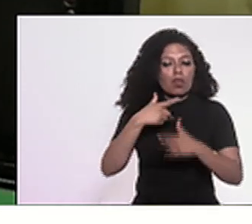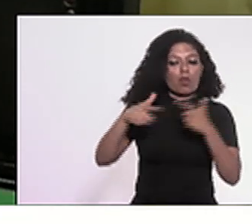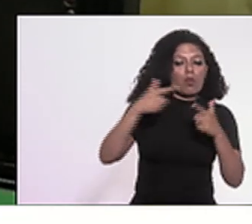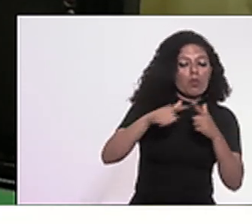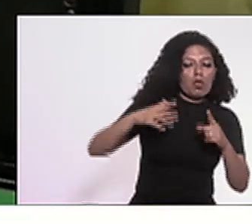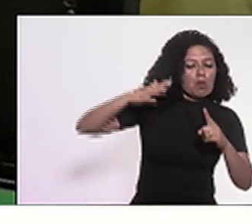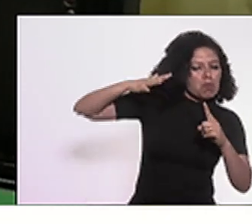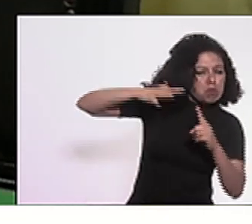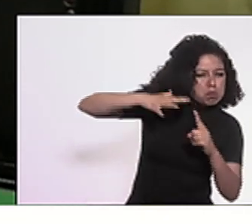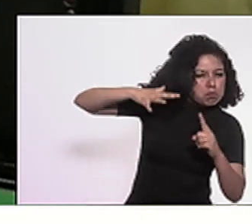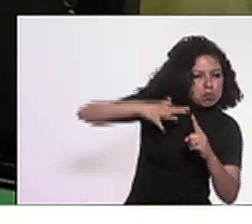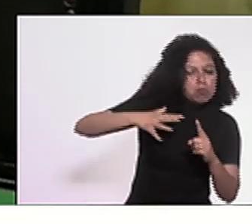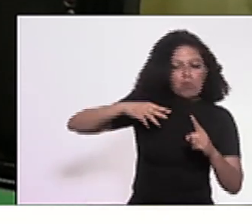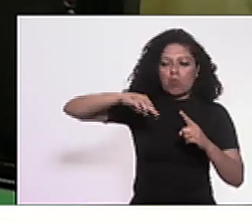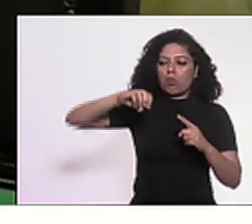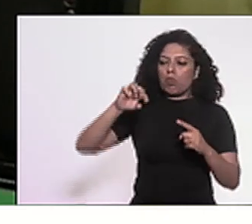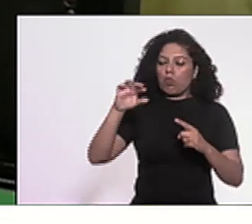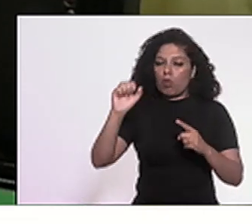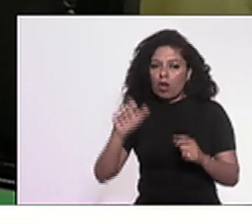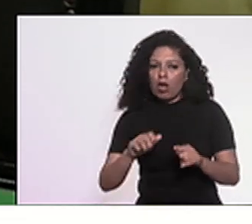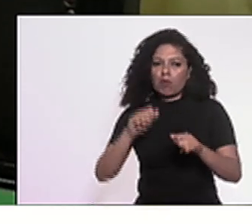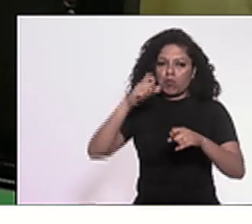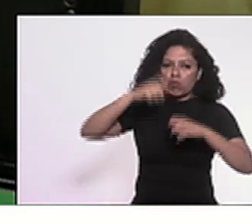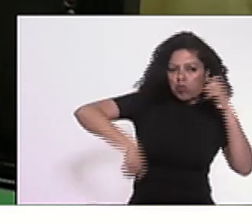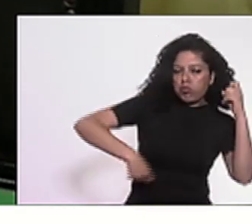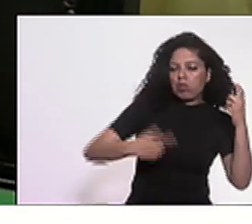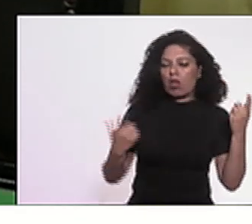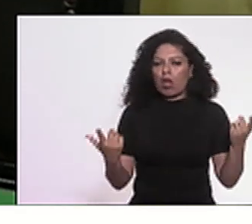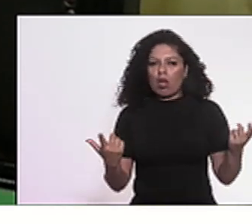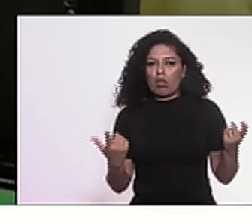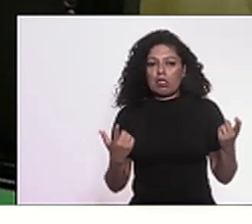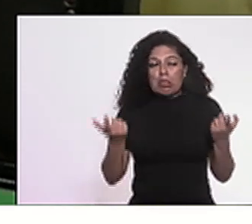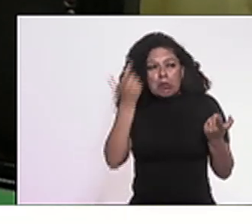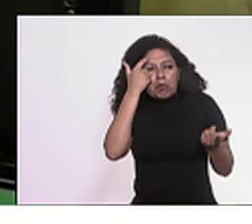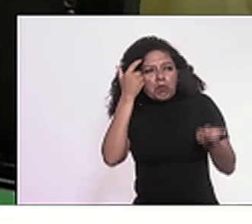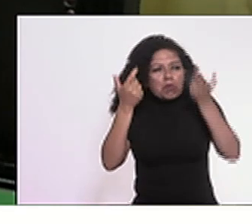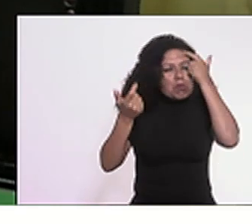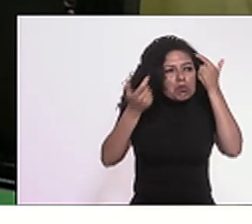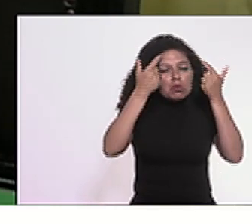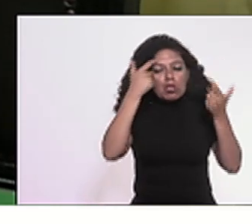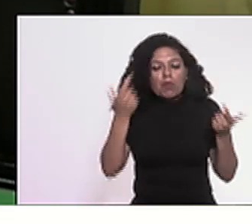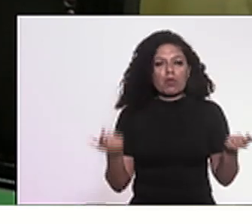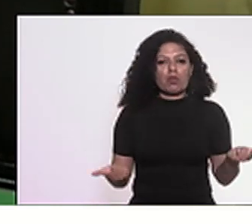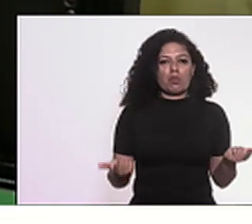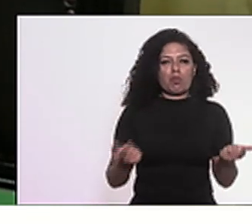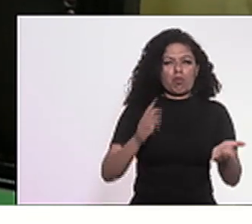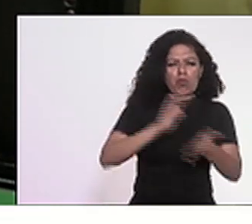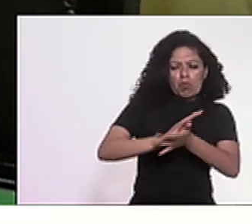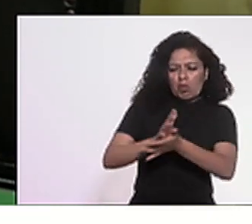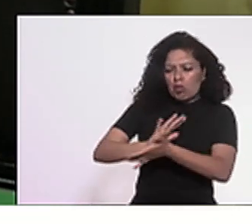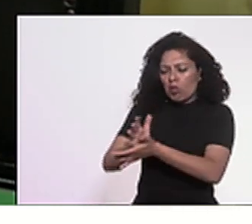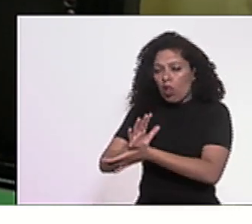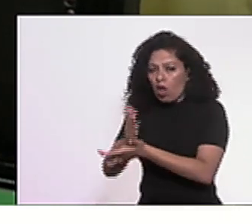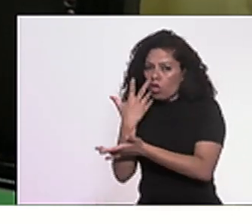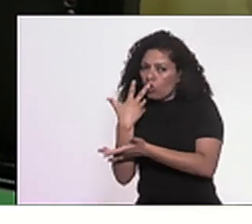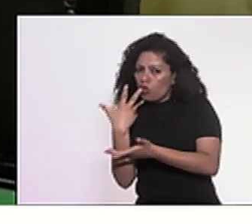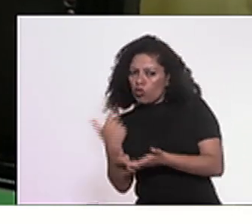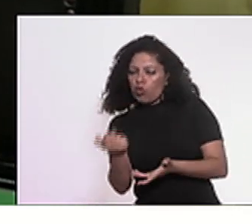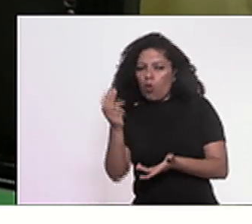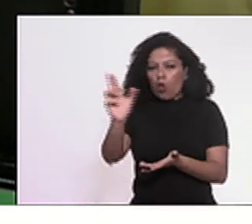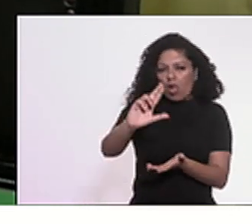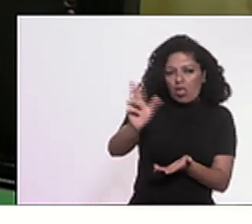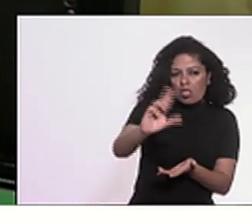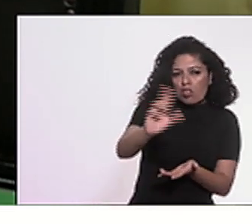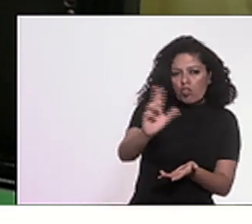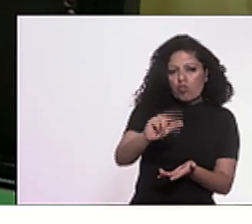coação moral, assédio sexual, moral e psicológico, discriminação racial,